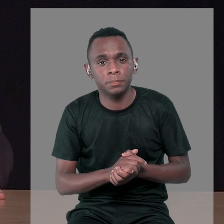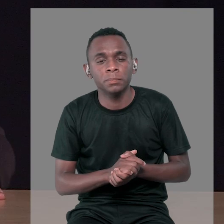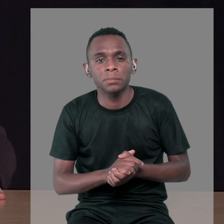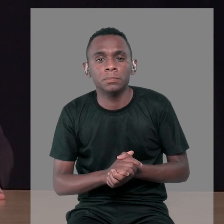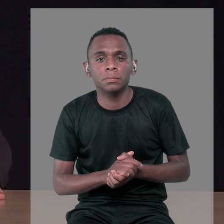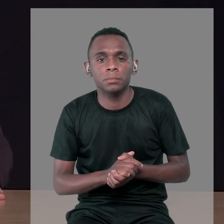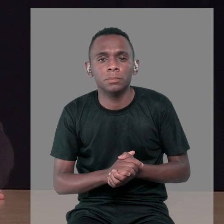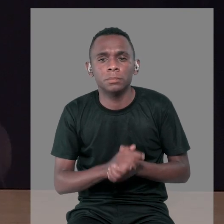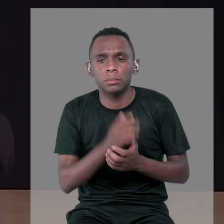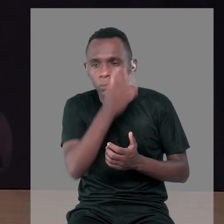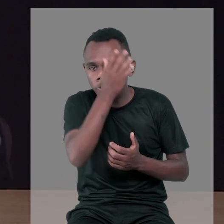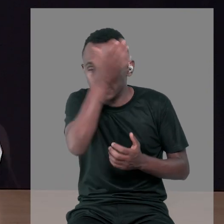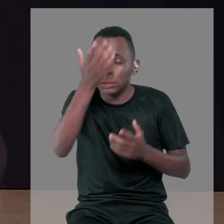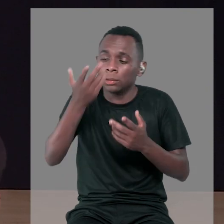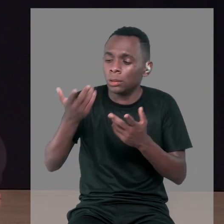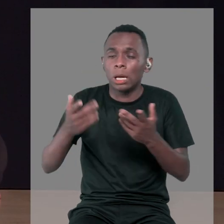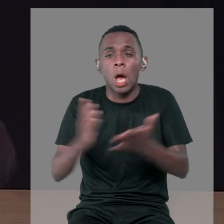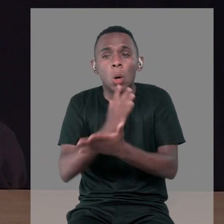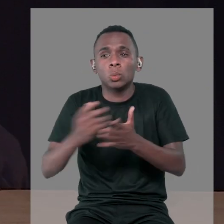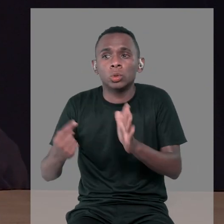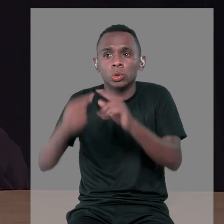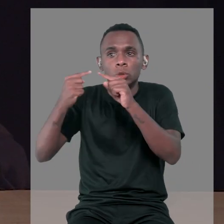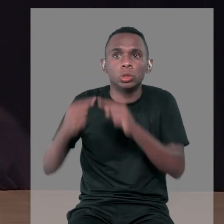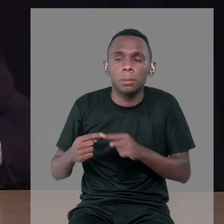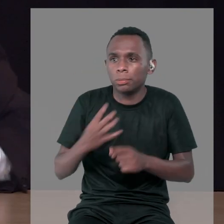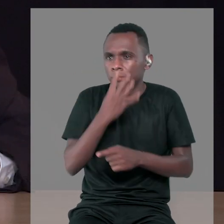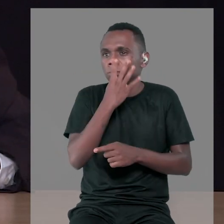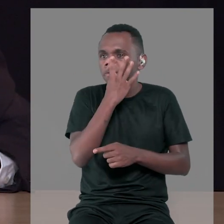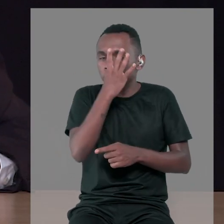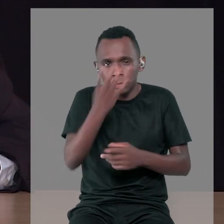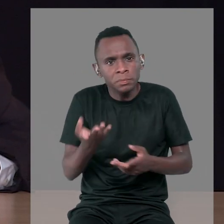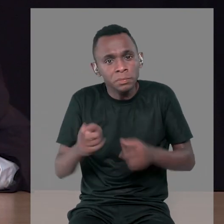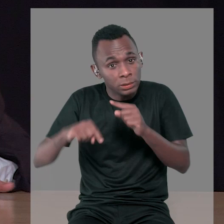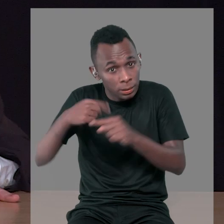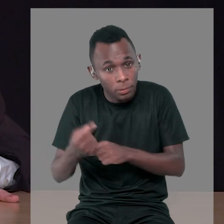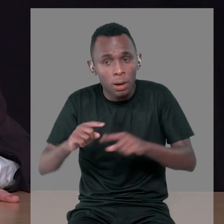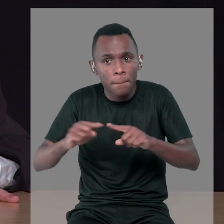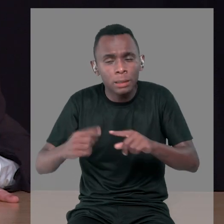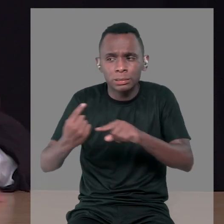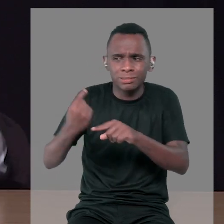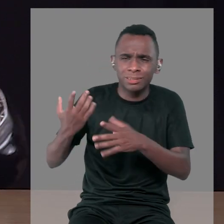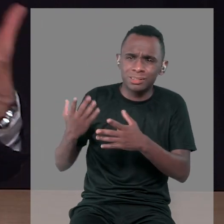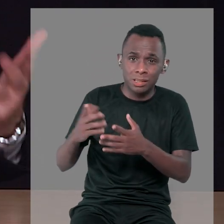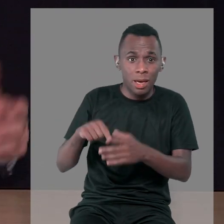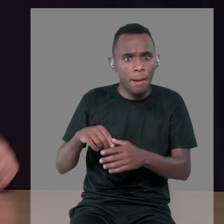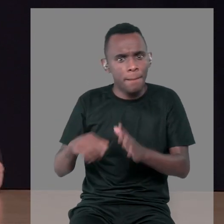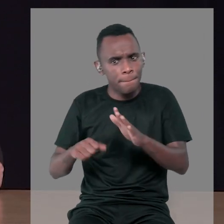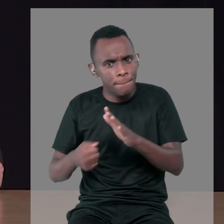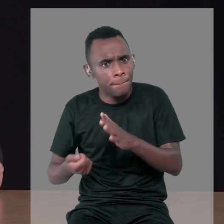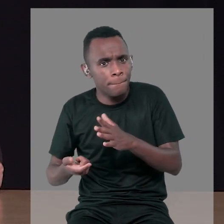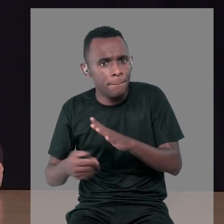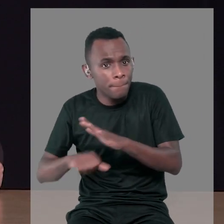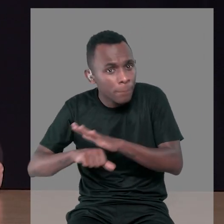condottieri, né? Que fascinou tantos estudiosos depois, mas que não passavam de bandidos armados. Podiam ser elegantes,